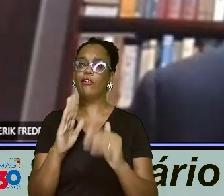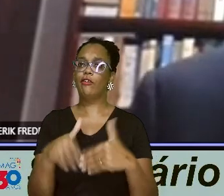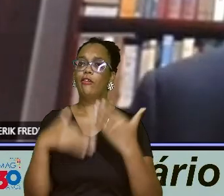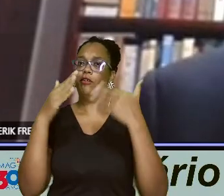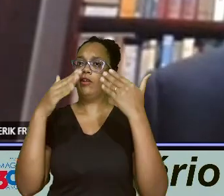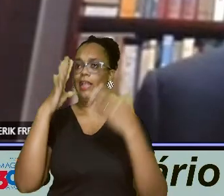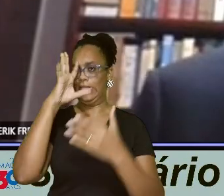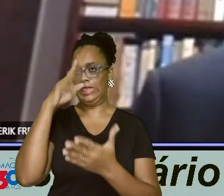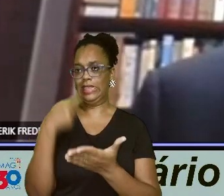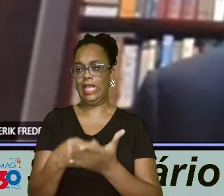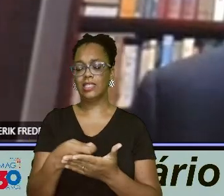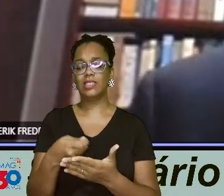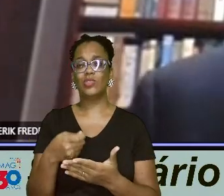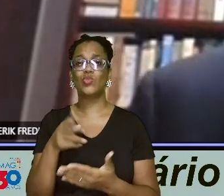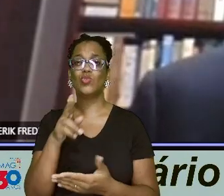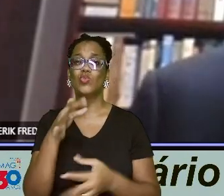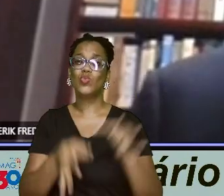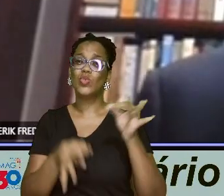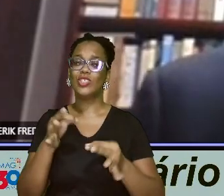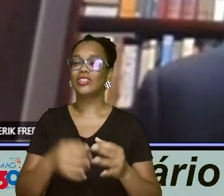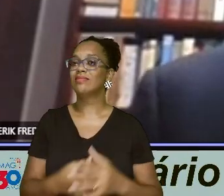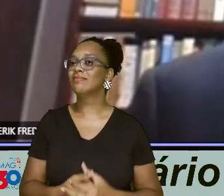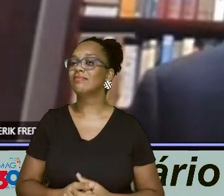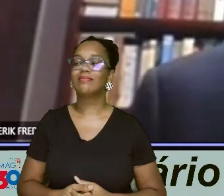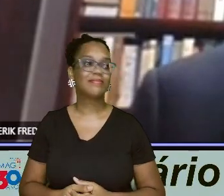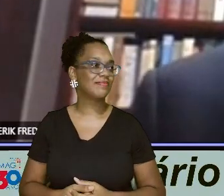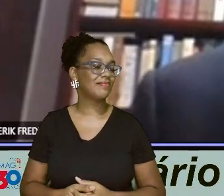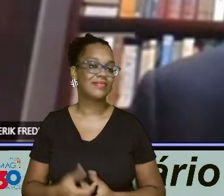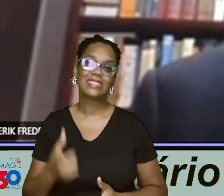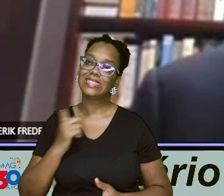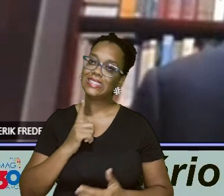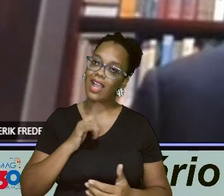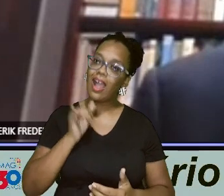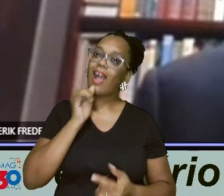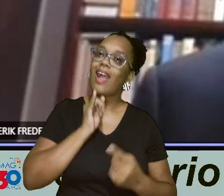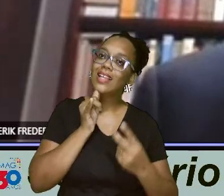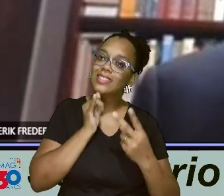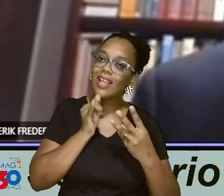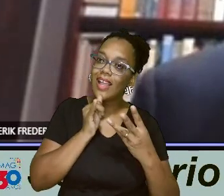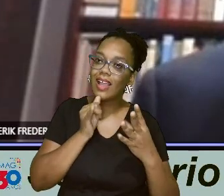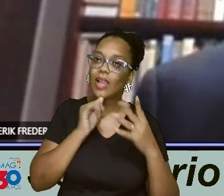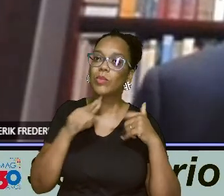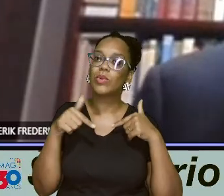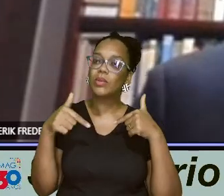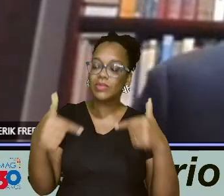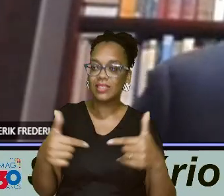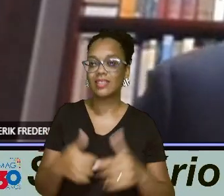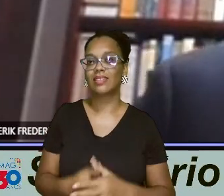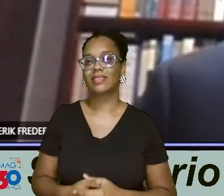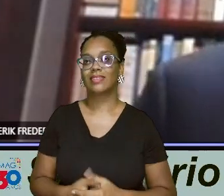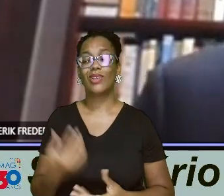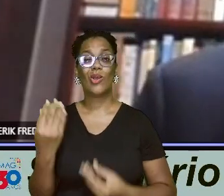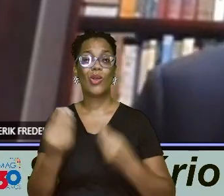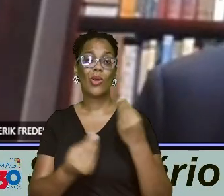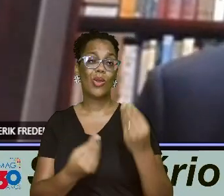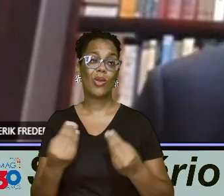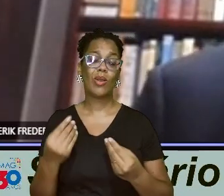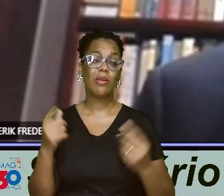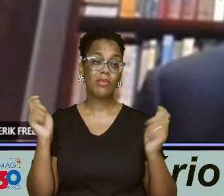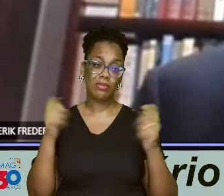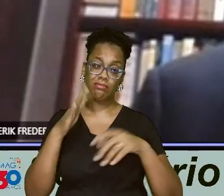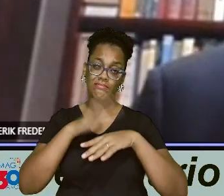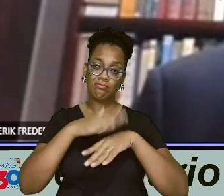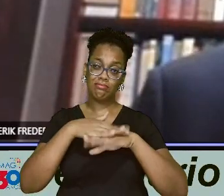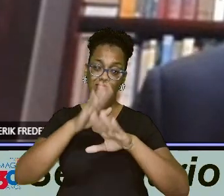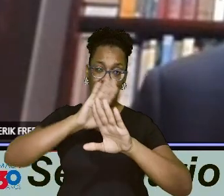jurídicas, mas ele parte, inclusive, para dar exemplos de aplicação e como ele próprio precedente poderia